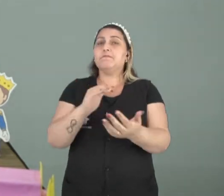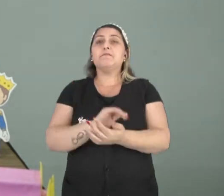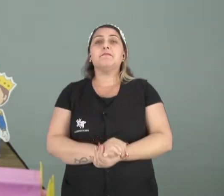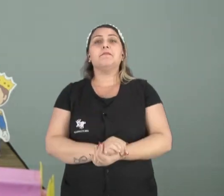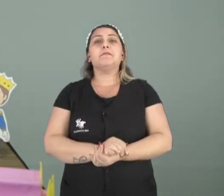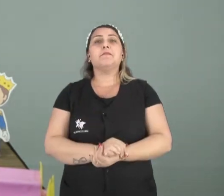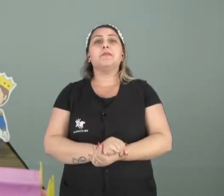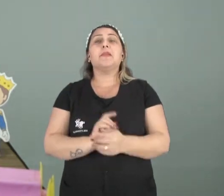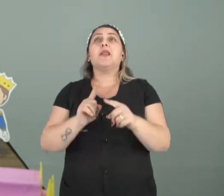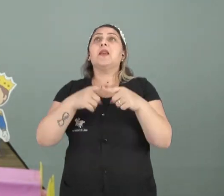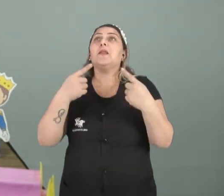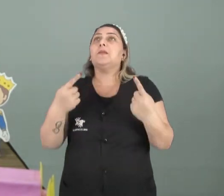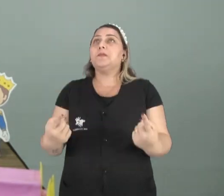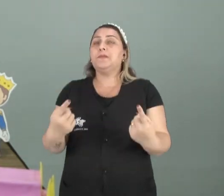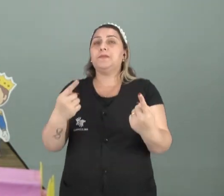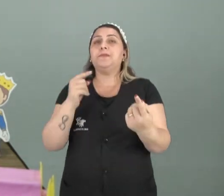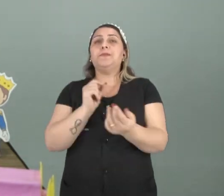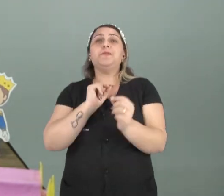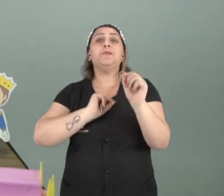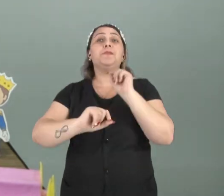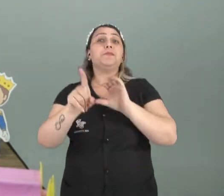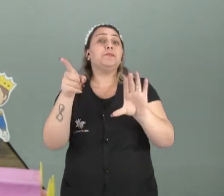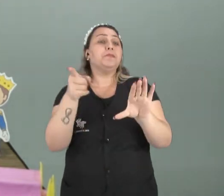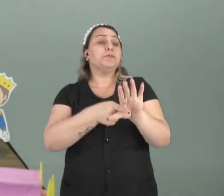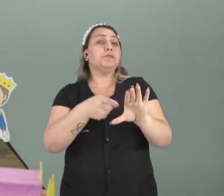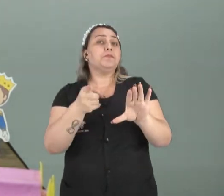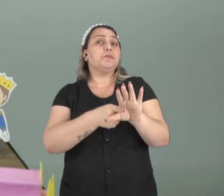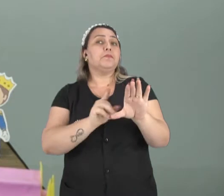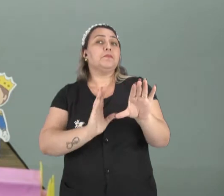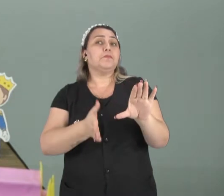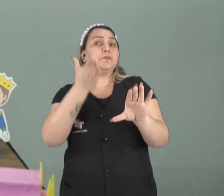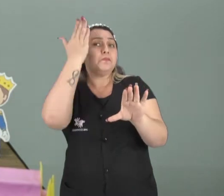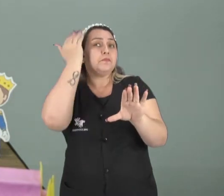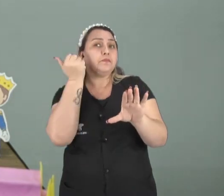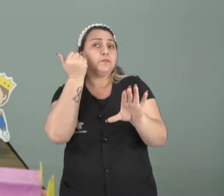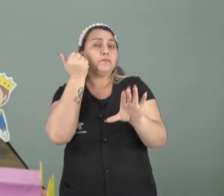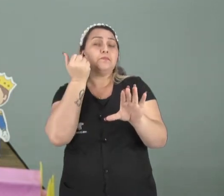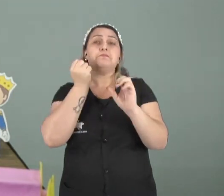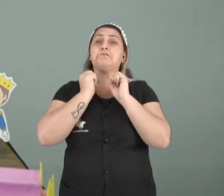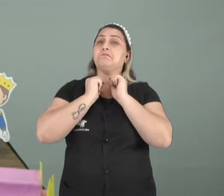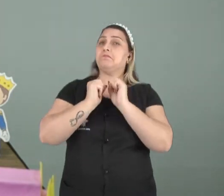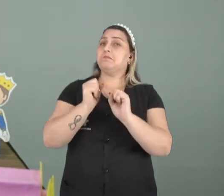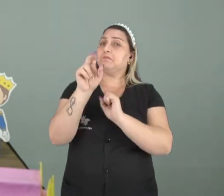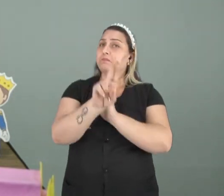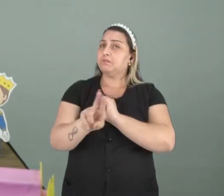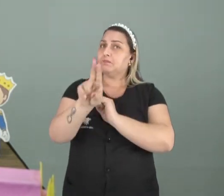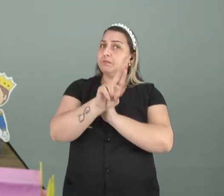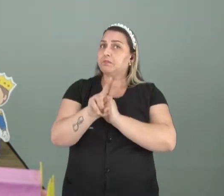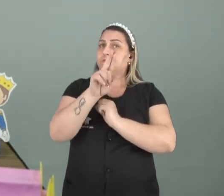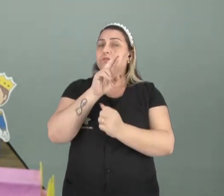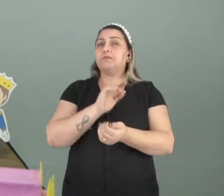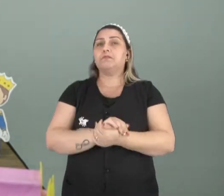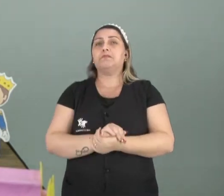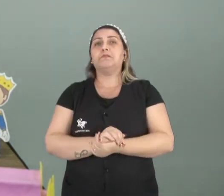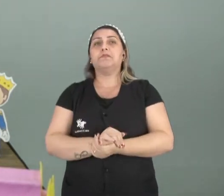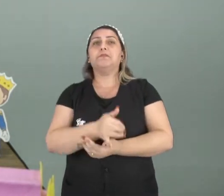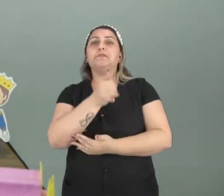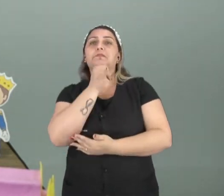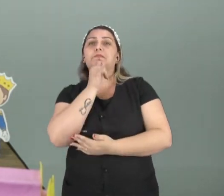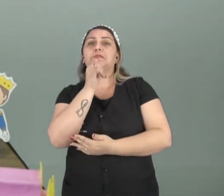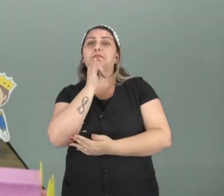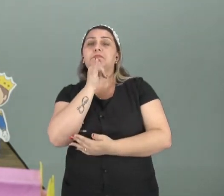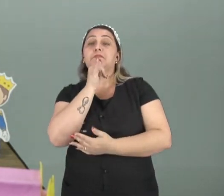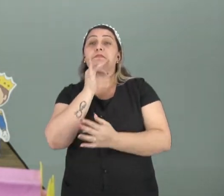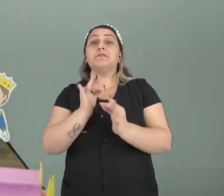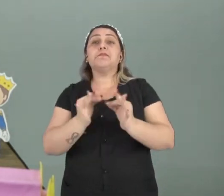mesmo. Mas além do pé, que nós já sabemos que podemos utilizar. Por exemplo,